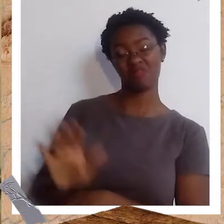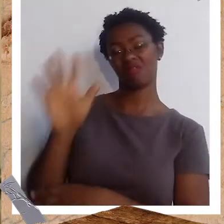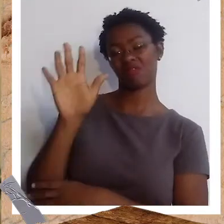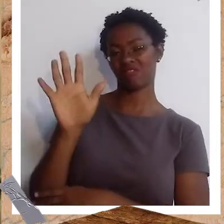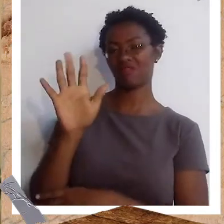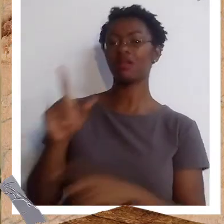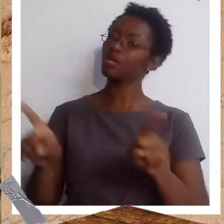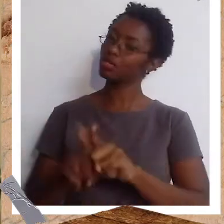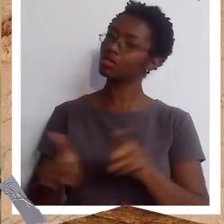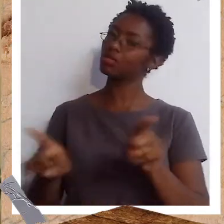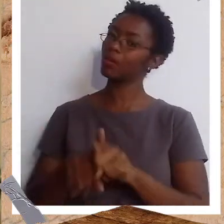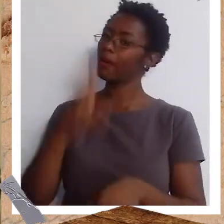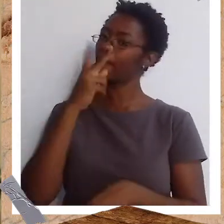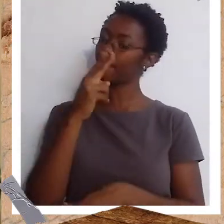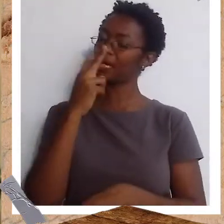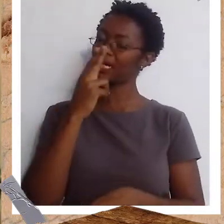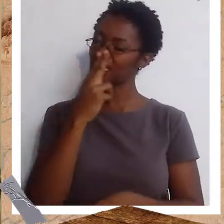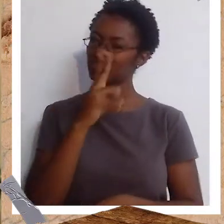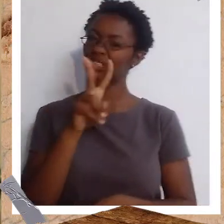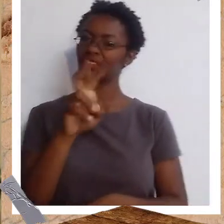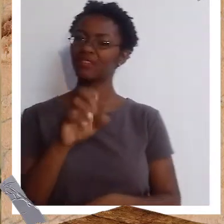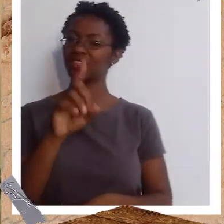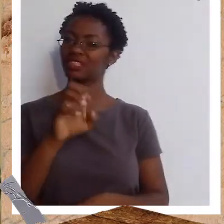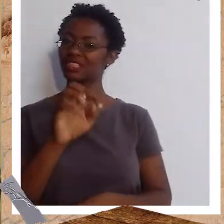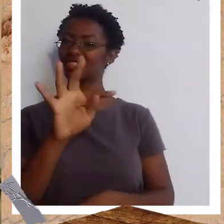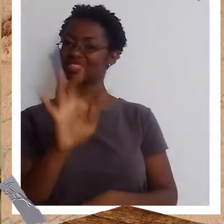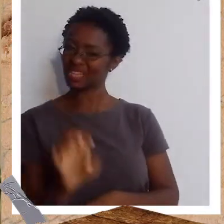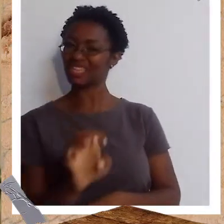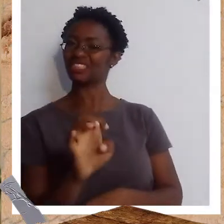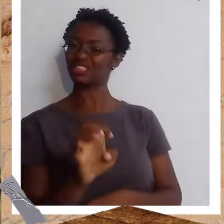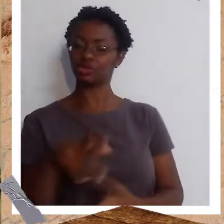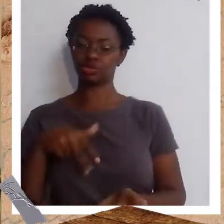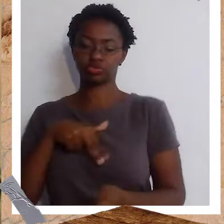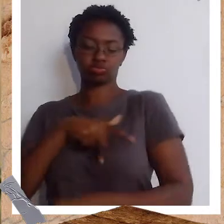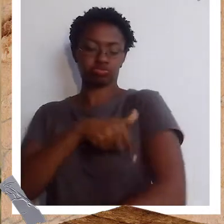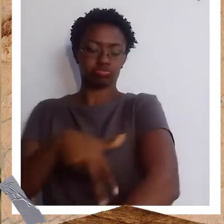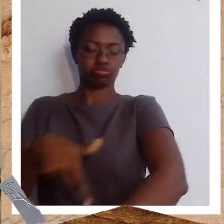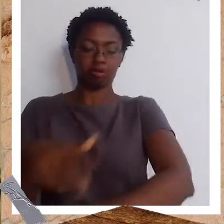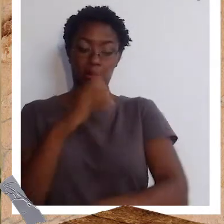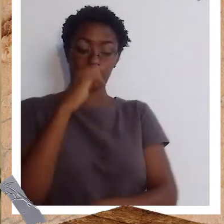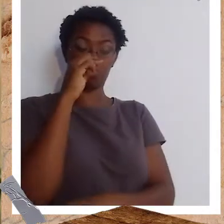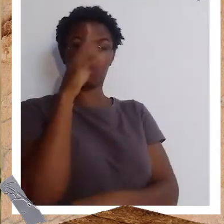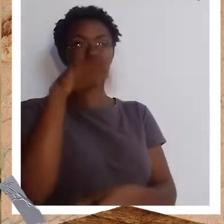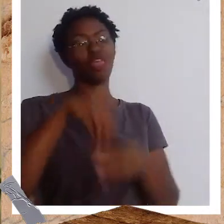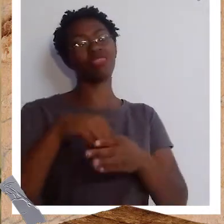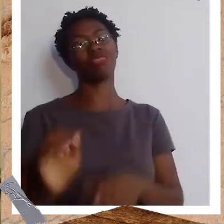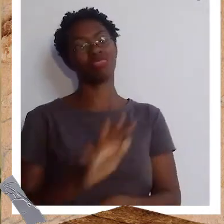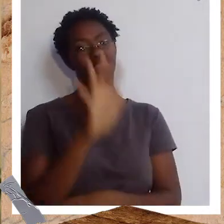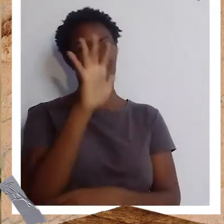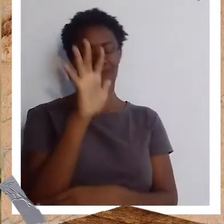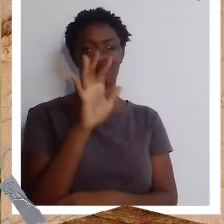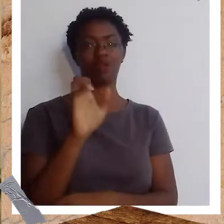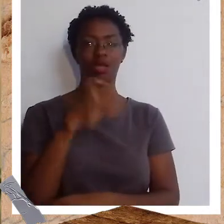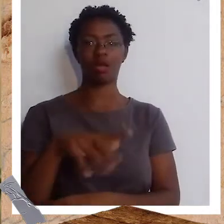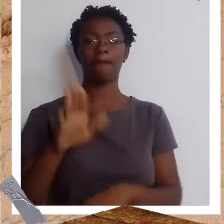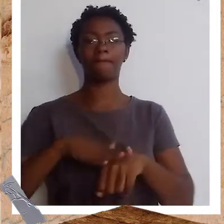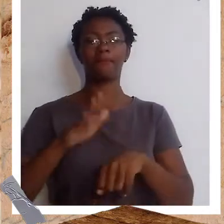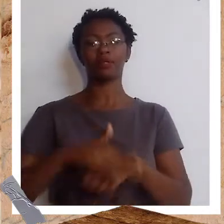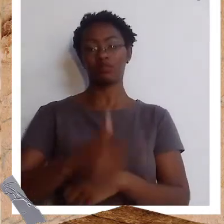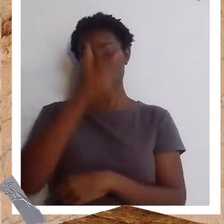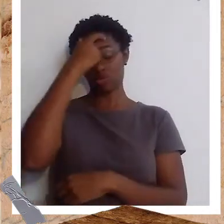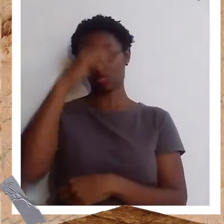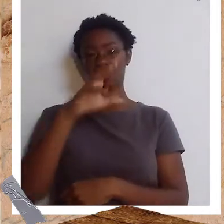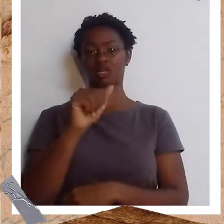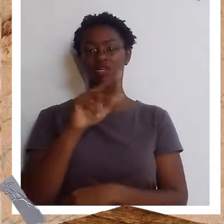virar também uma espécie de uma vedete sem nunca ser completamente. Então a completa autoconsciência de